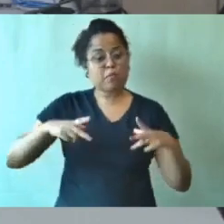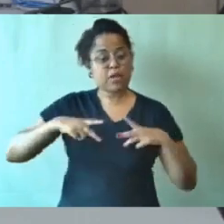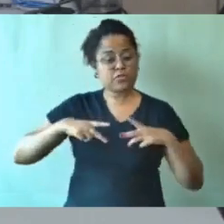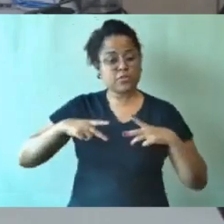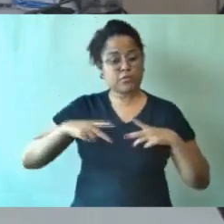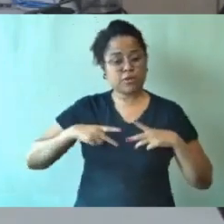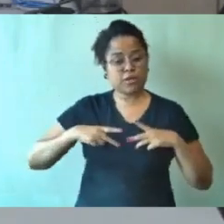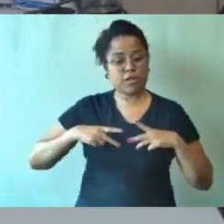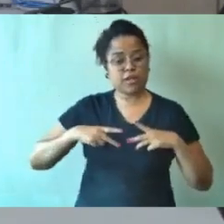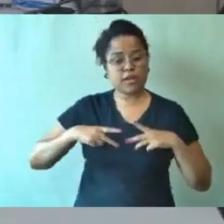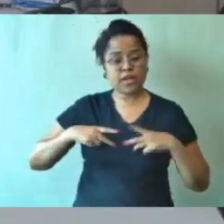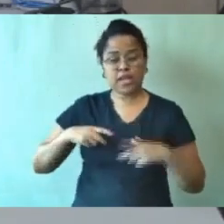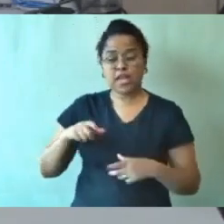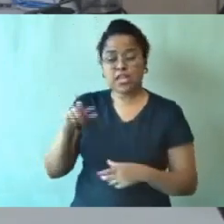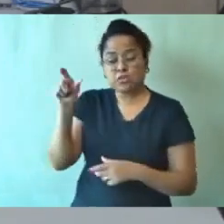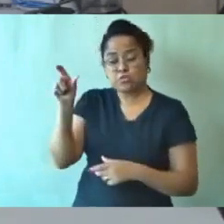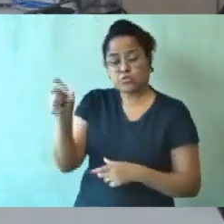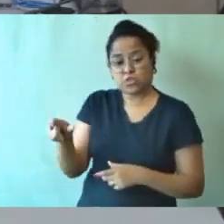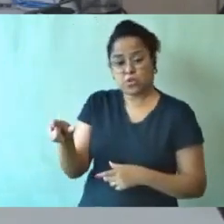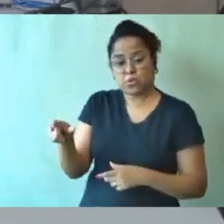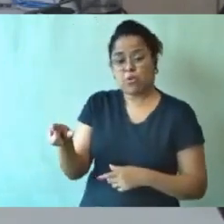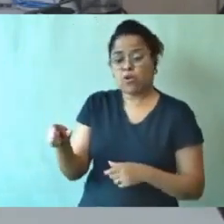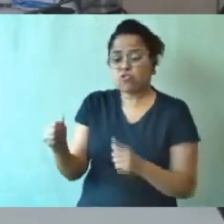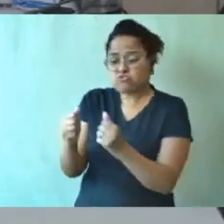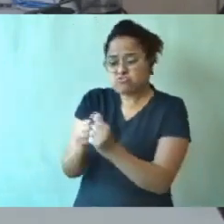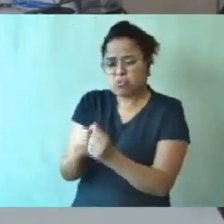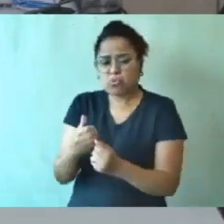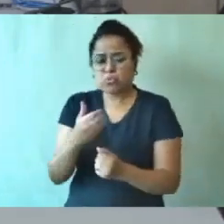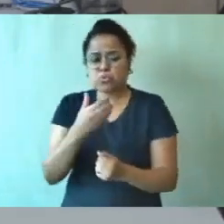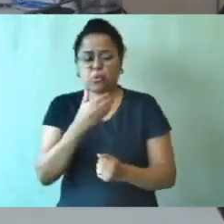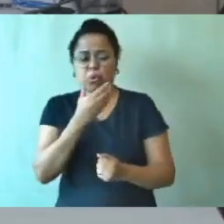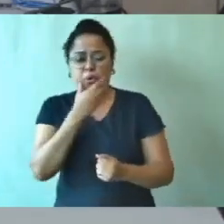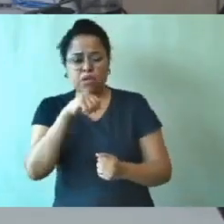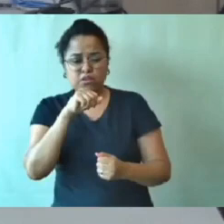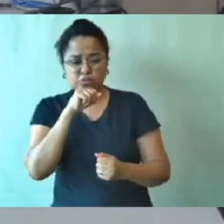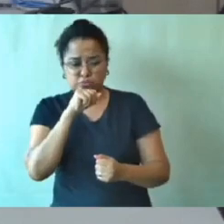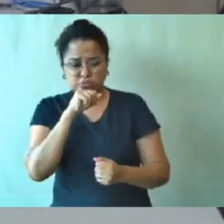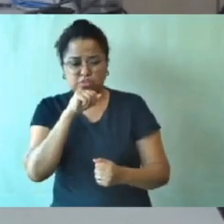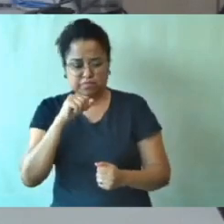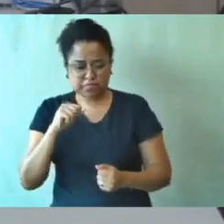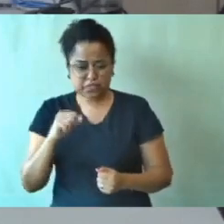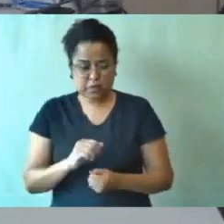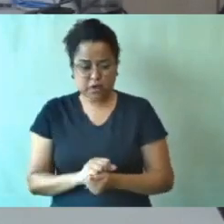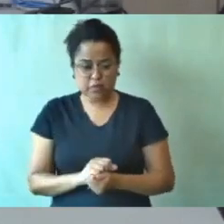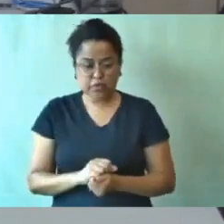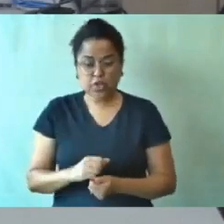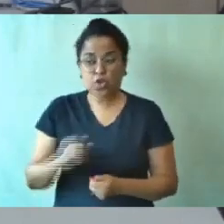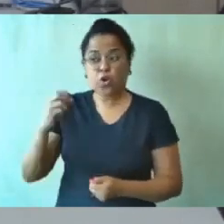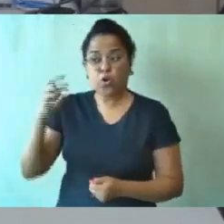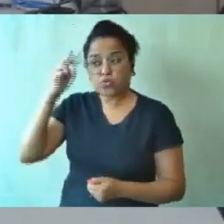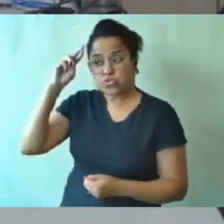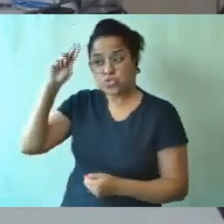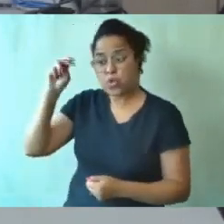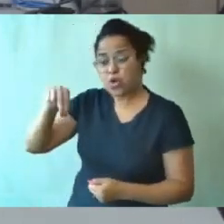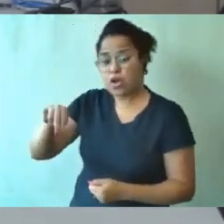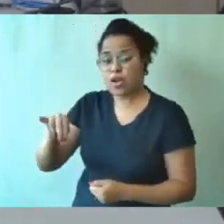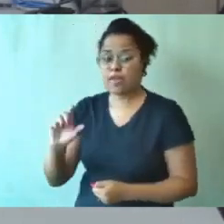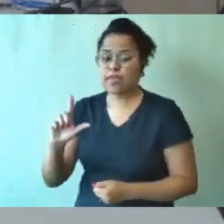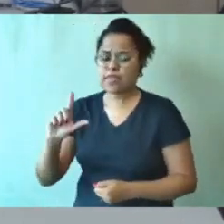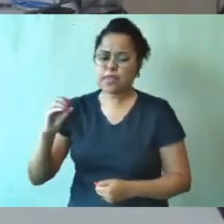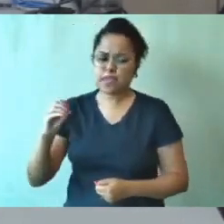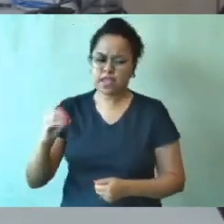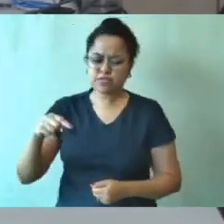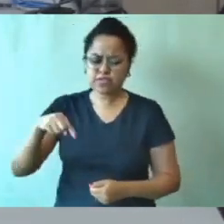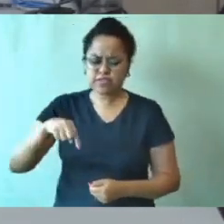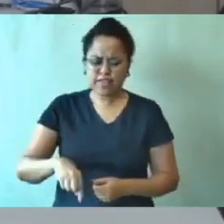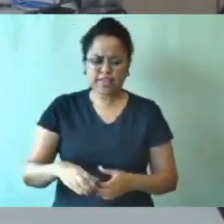Simão, o pai, que está gerando essa confusão toda, porque o senhor Nilo esteve nessa CPI e nos informou: nós